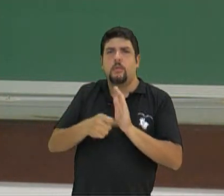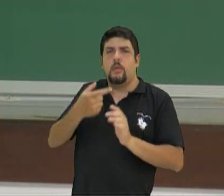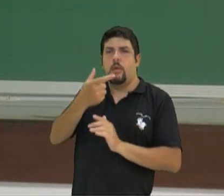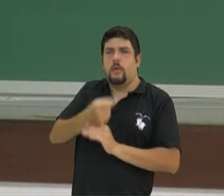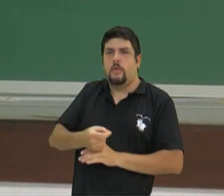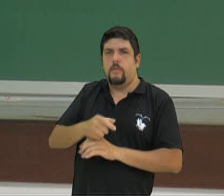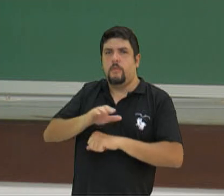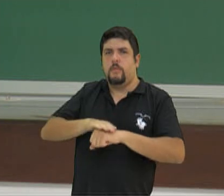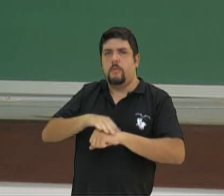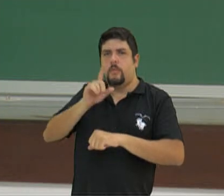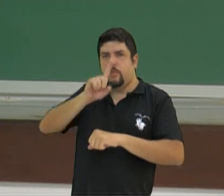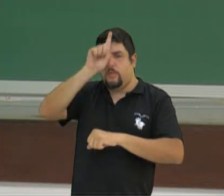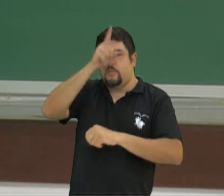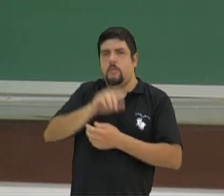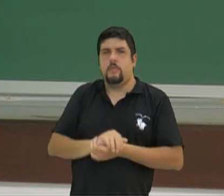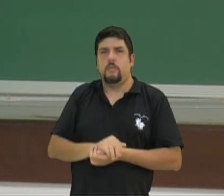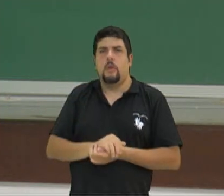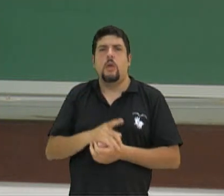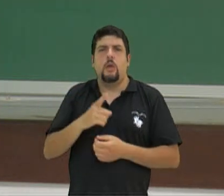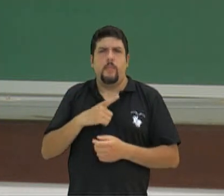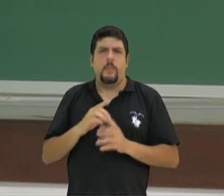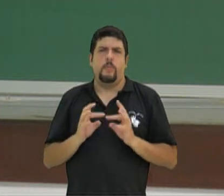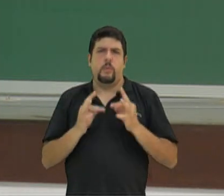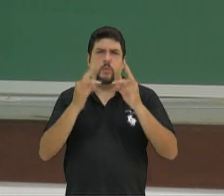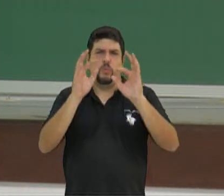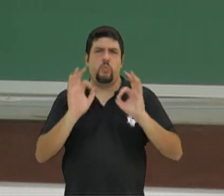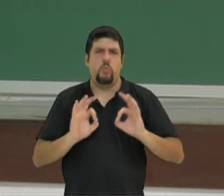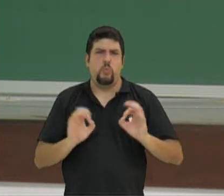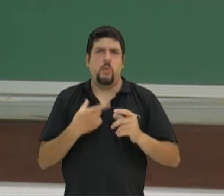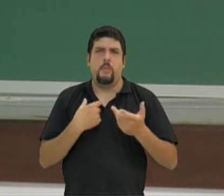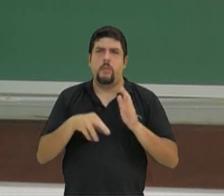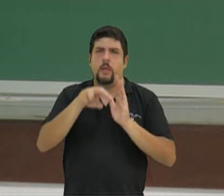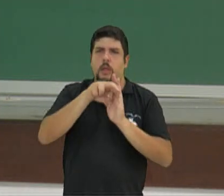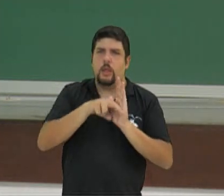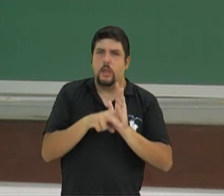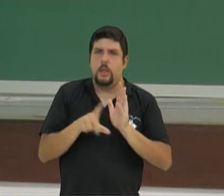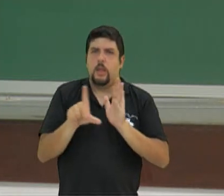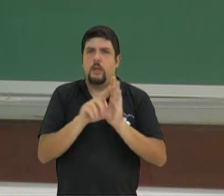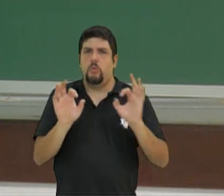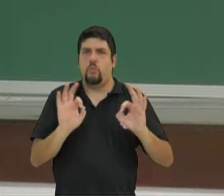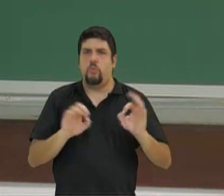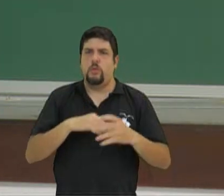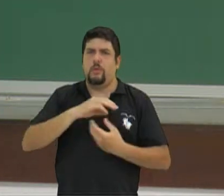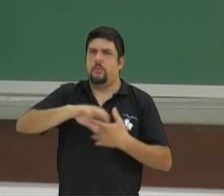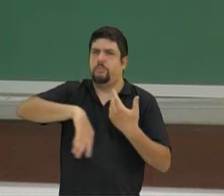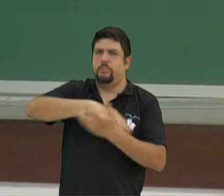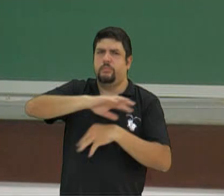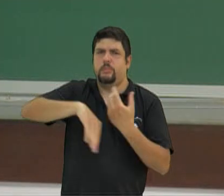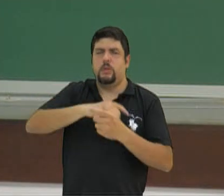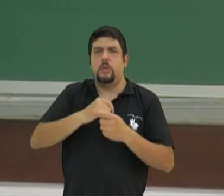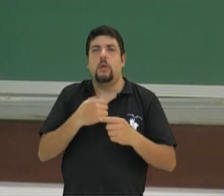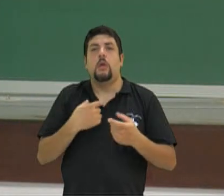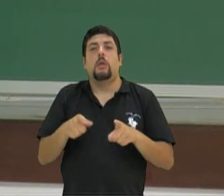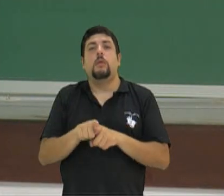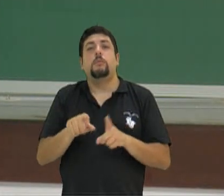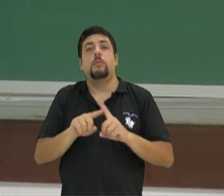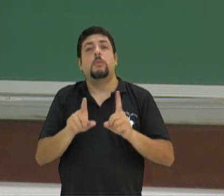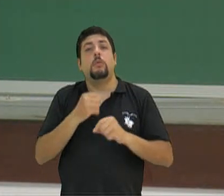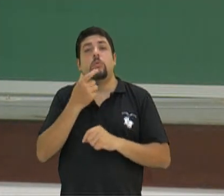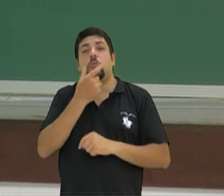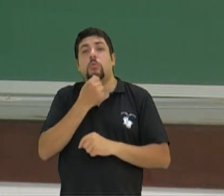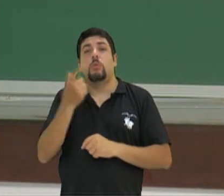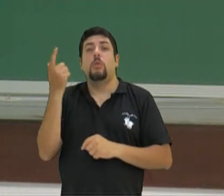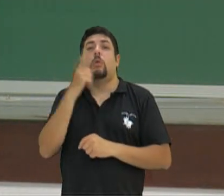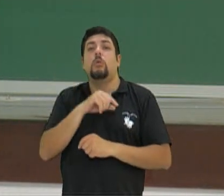fazer. Não tinha muita coisa, nada era regulamentado ainda, era tudo bagunçado, e o cara conseguiu a dar